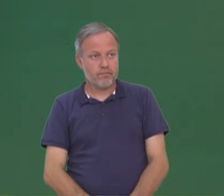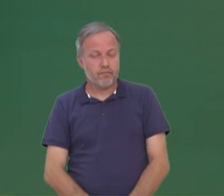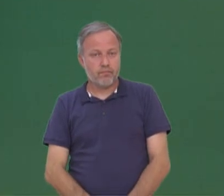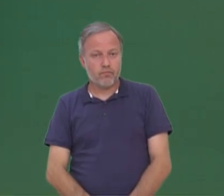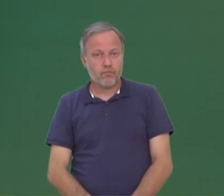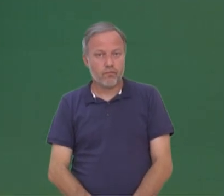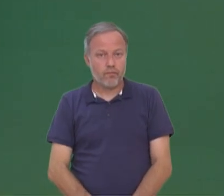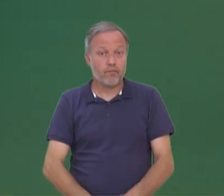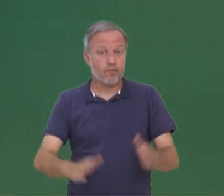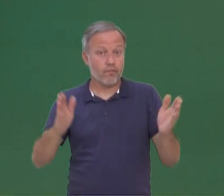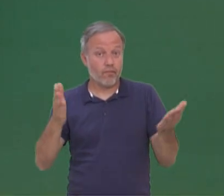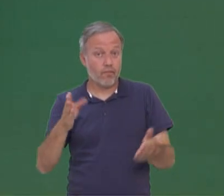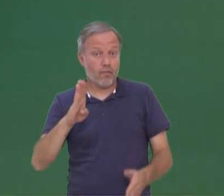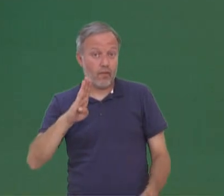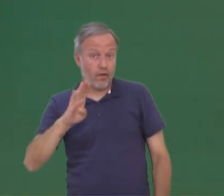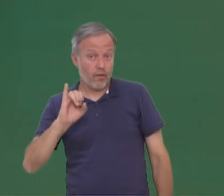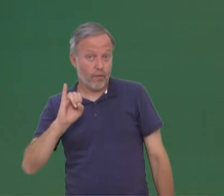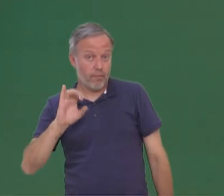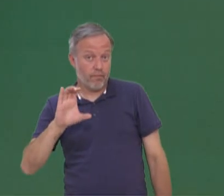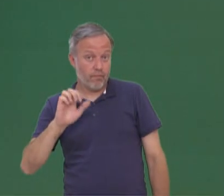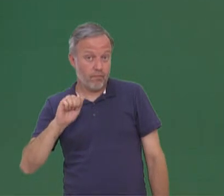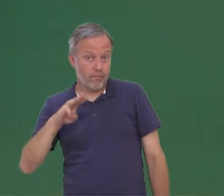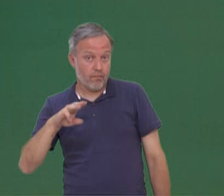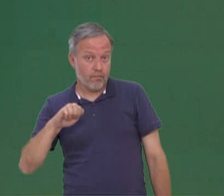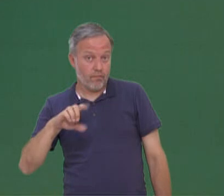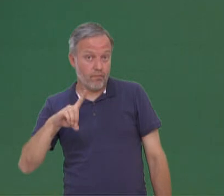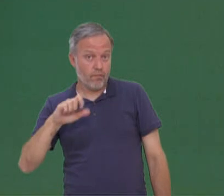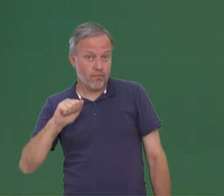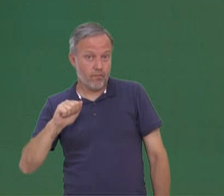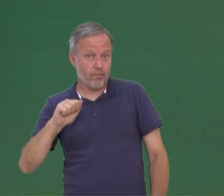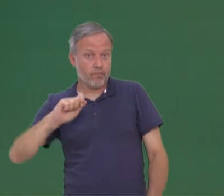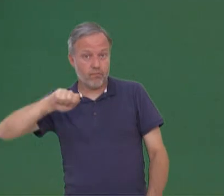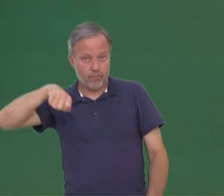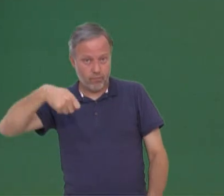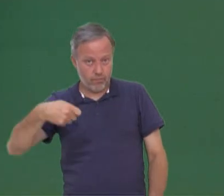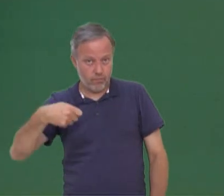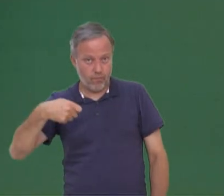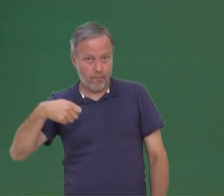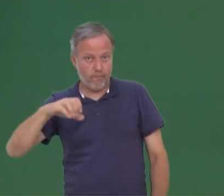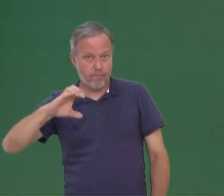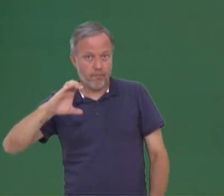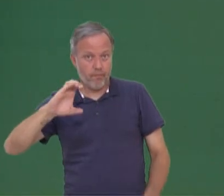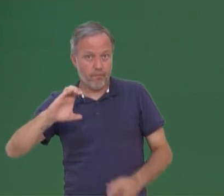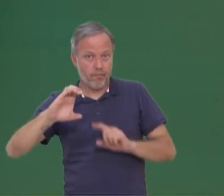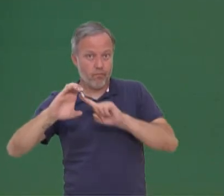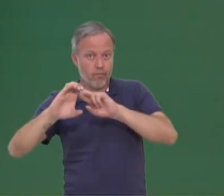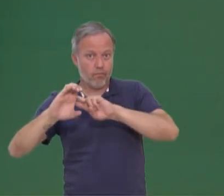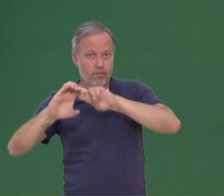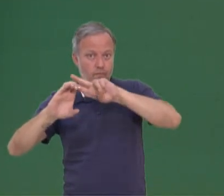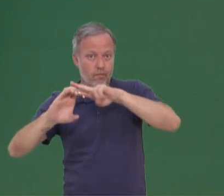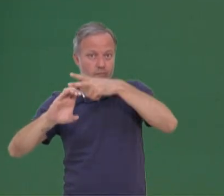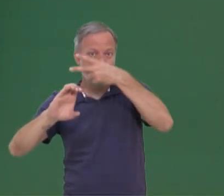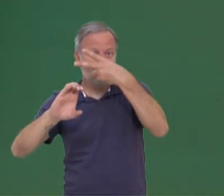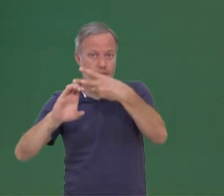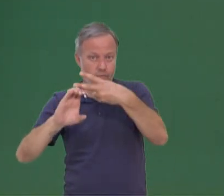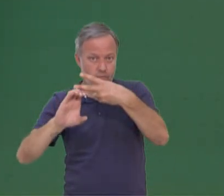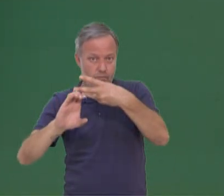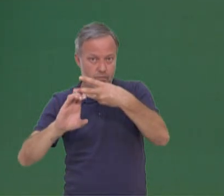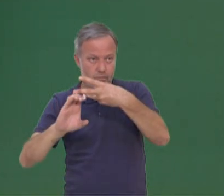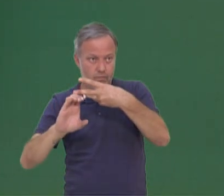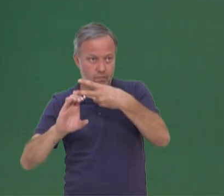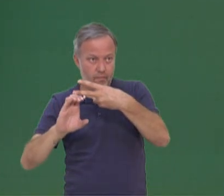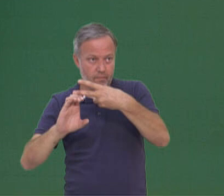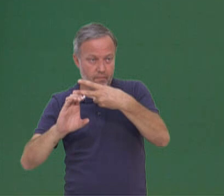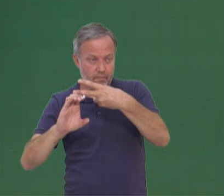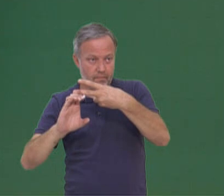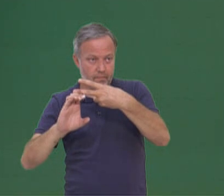Olá, olhando essa bicamada em detalhes. Aqui nessa imagem, eu coloquei para vocês a letra A, que mostra o lado de fora, o exterior,